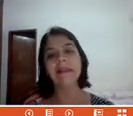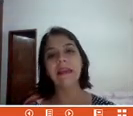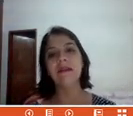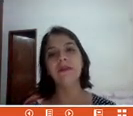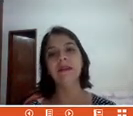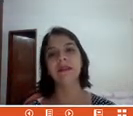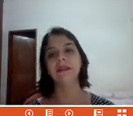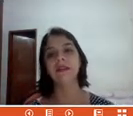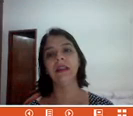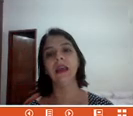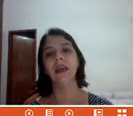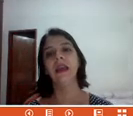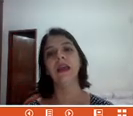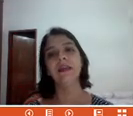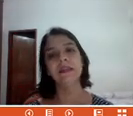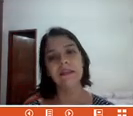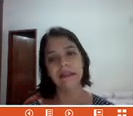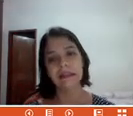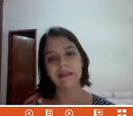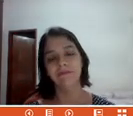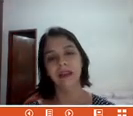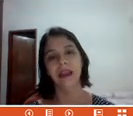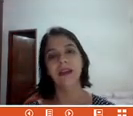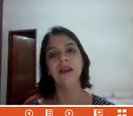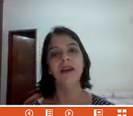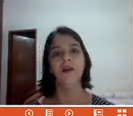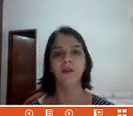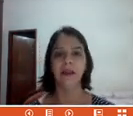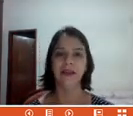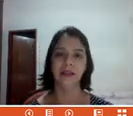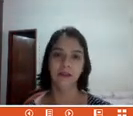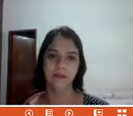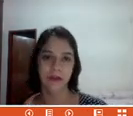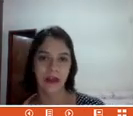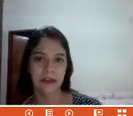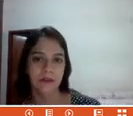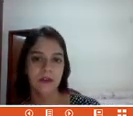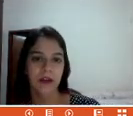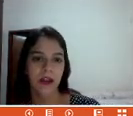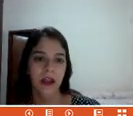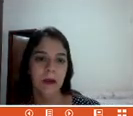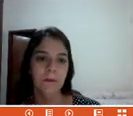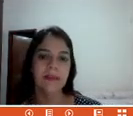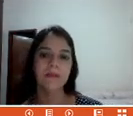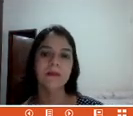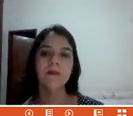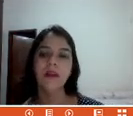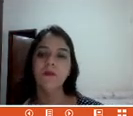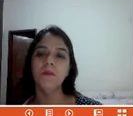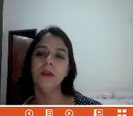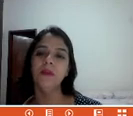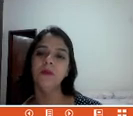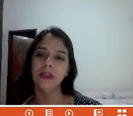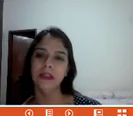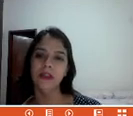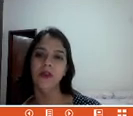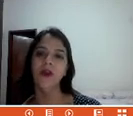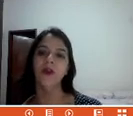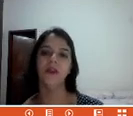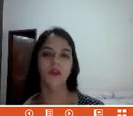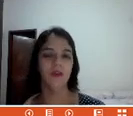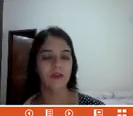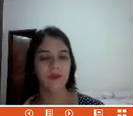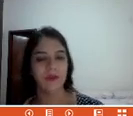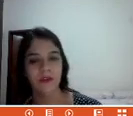nesse sistema à distância, né? O EAD não é fácil. Mas sabemos que é um período